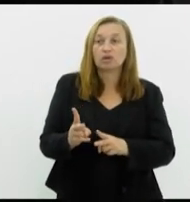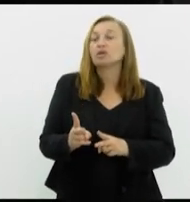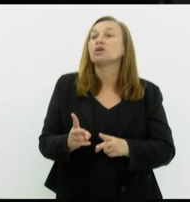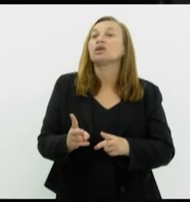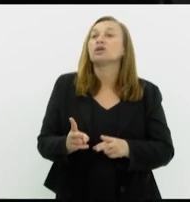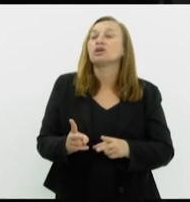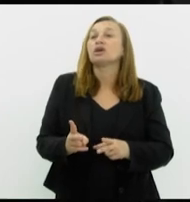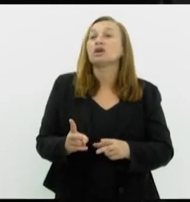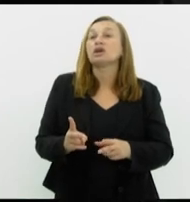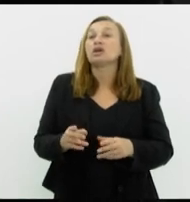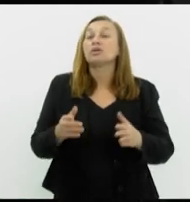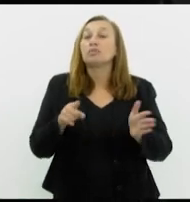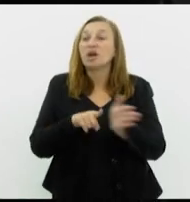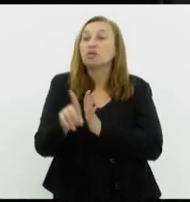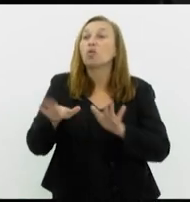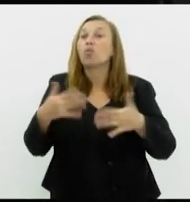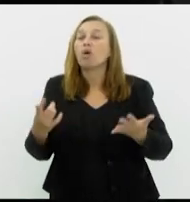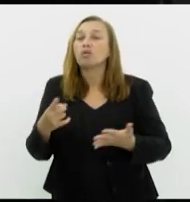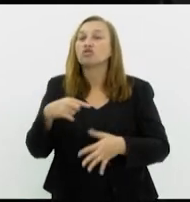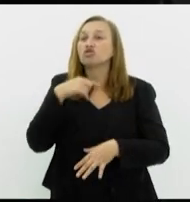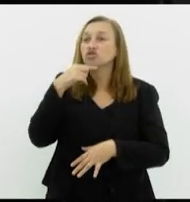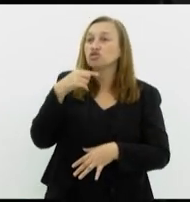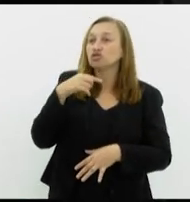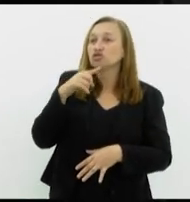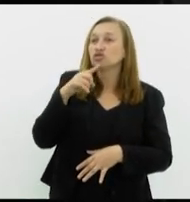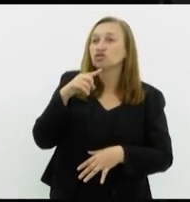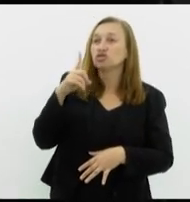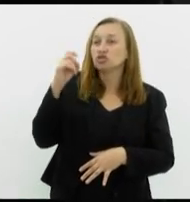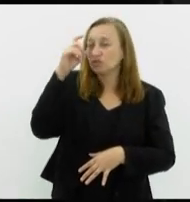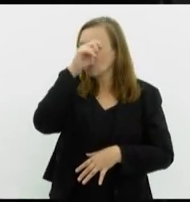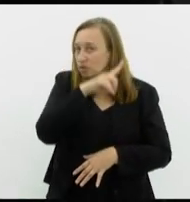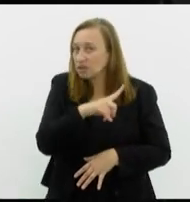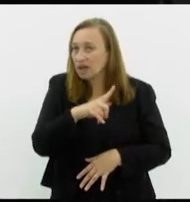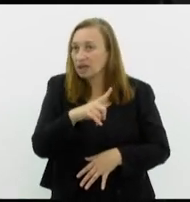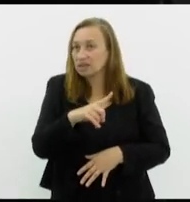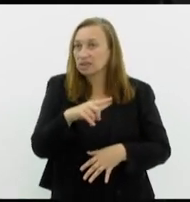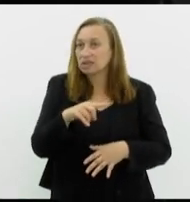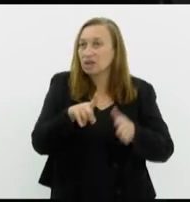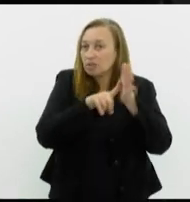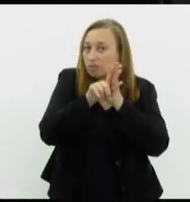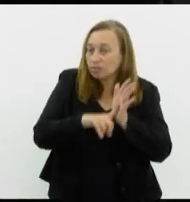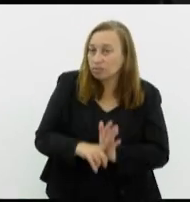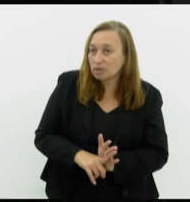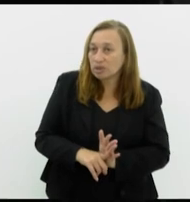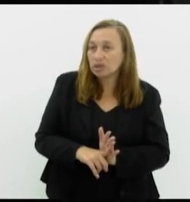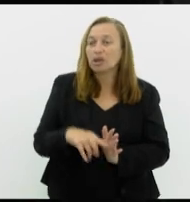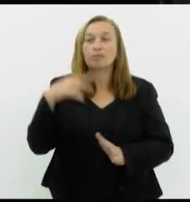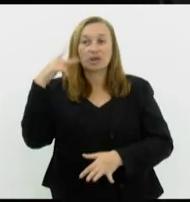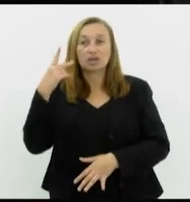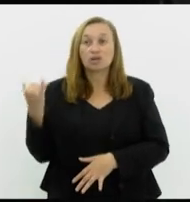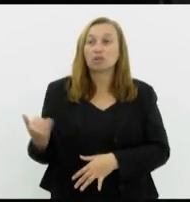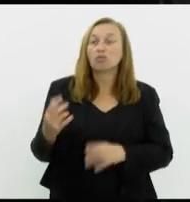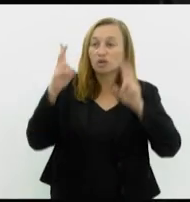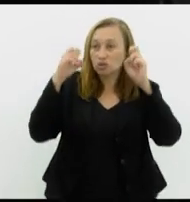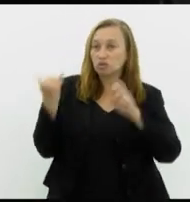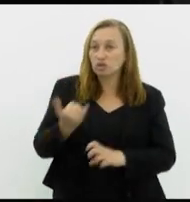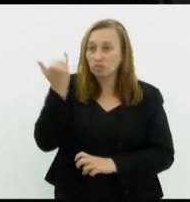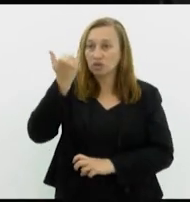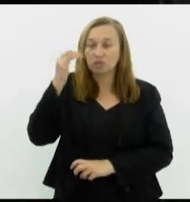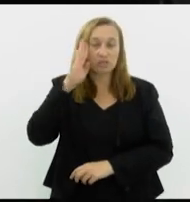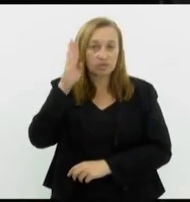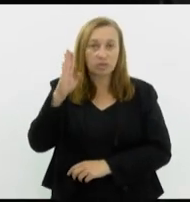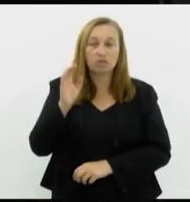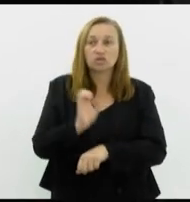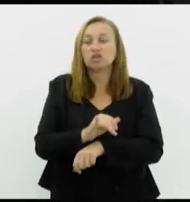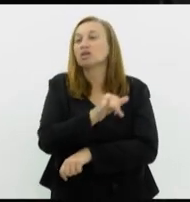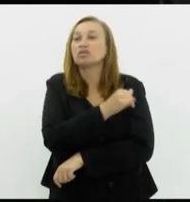esse projeto apreciado pelos deputados e pelas deputadas, já que se trata de um assunto tão importante e fundamental no âmbito